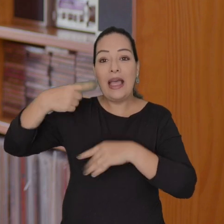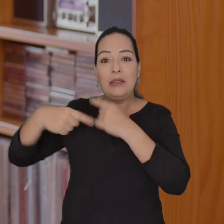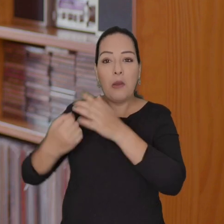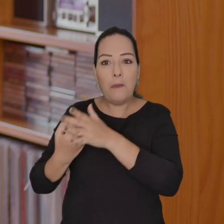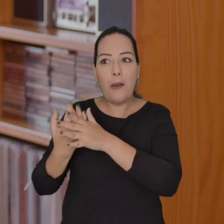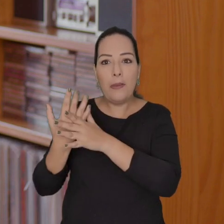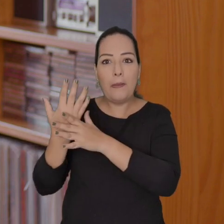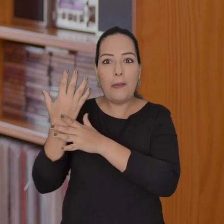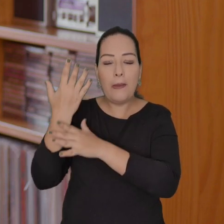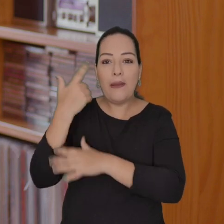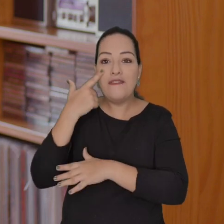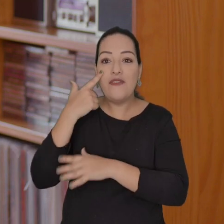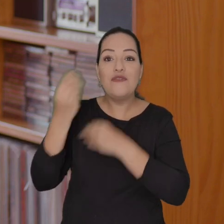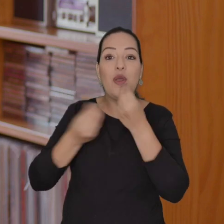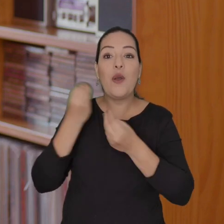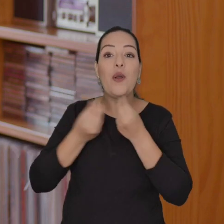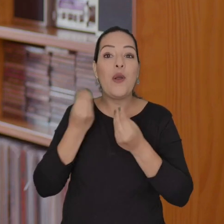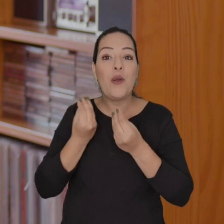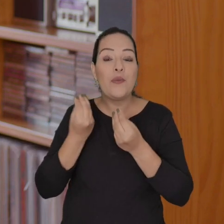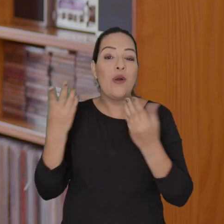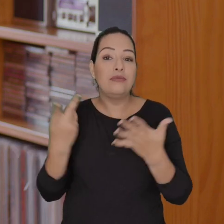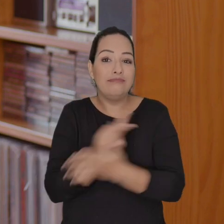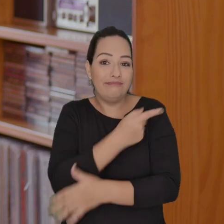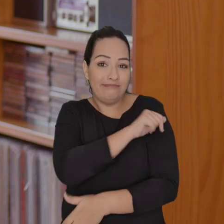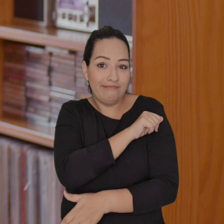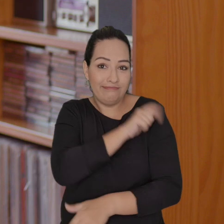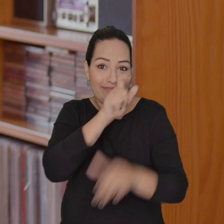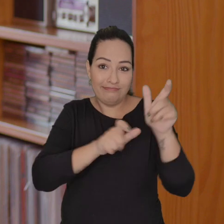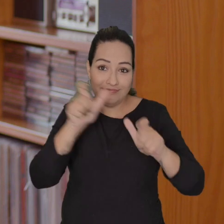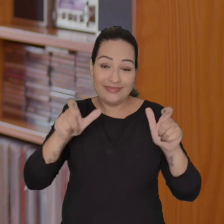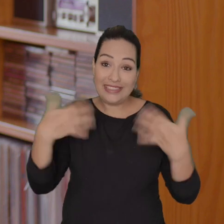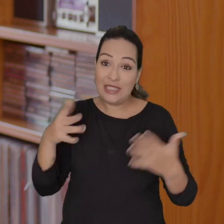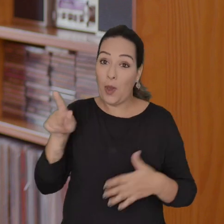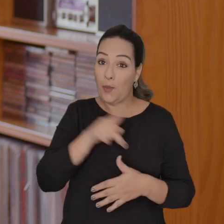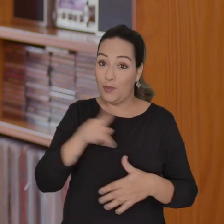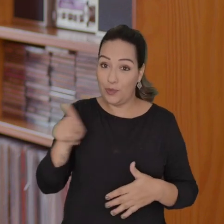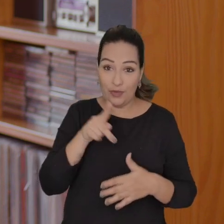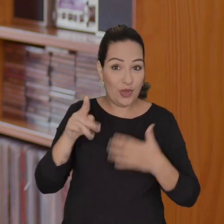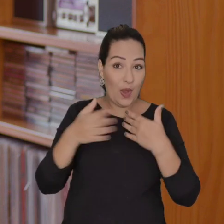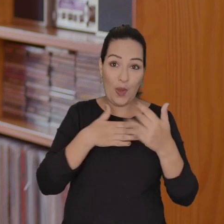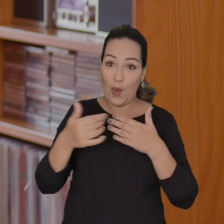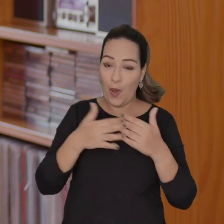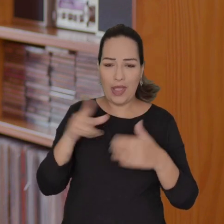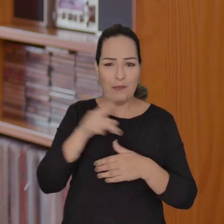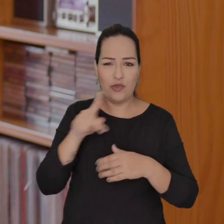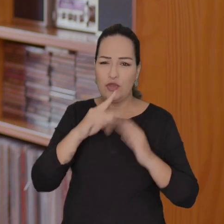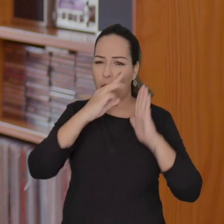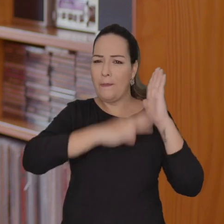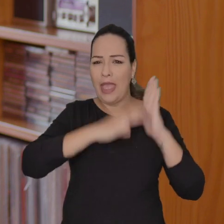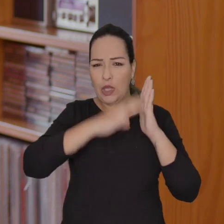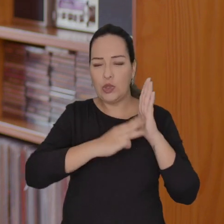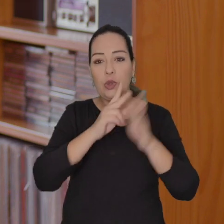vê o que aquilo reverberou nos alunos. Então, eu acho que ser professor em qualquer